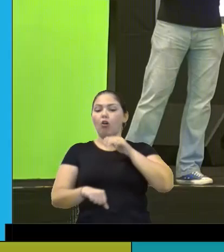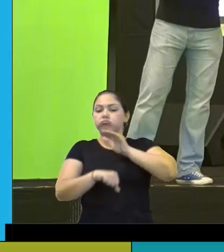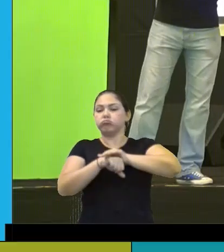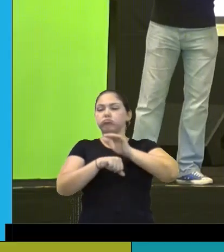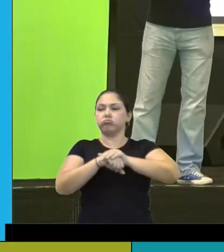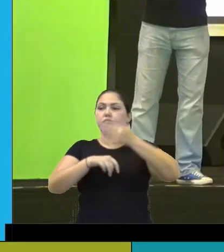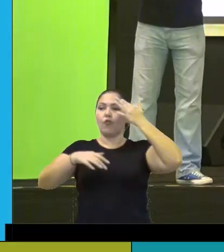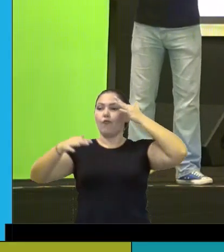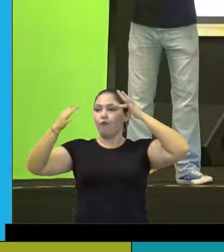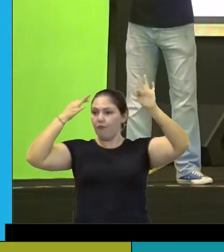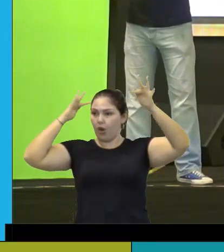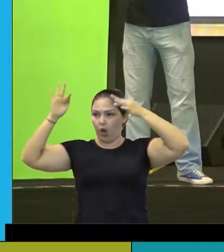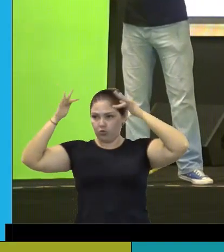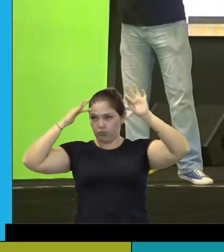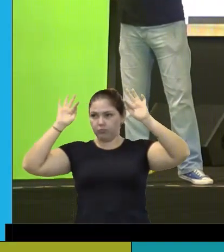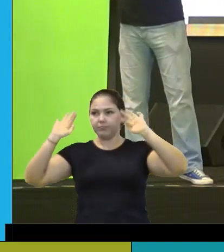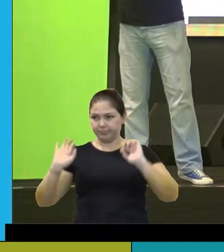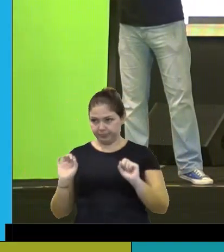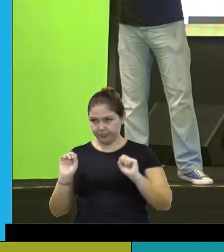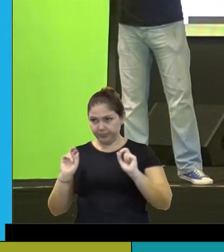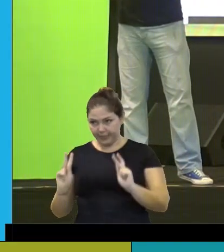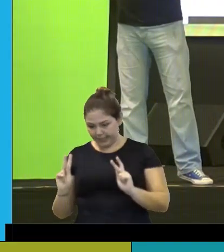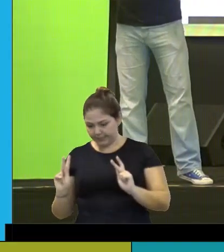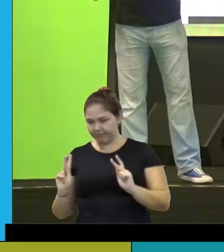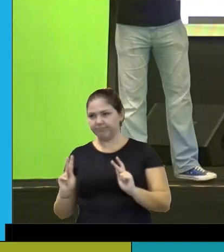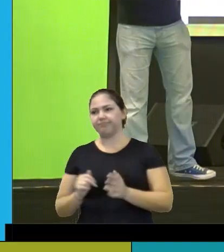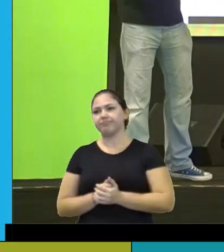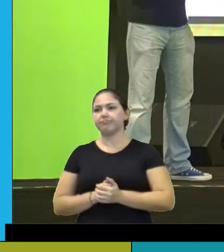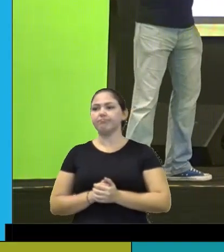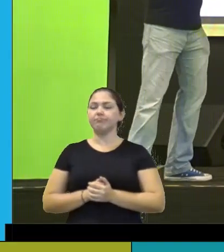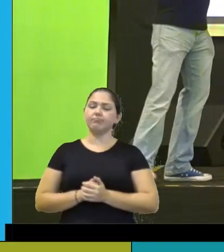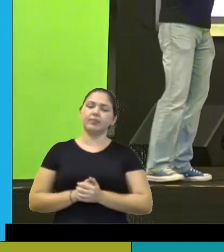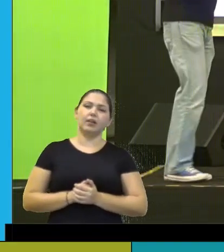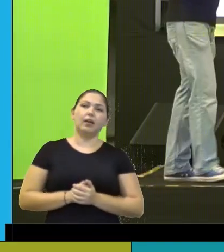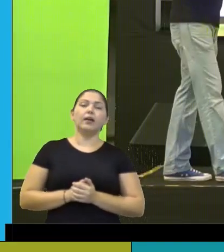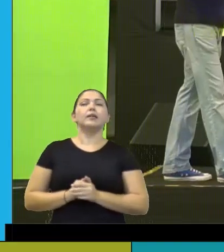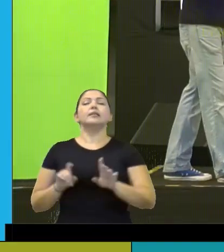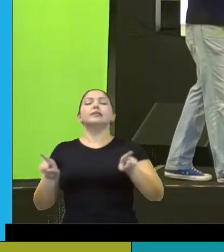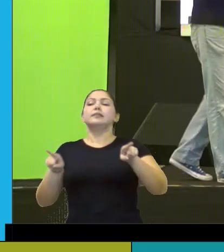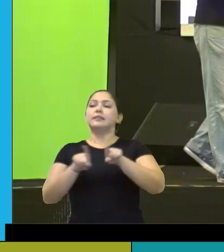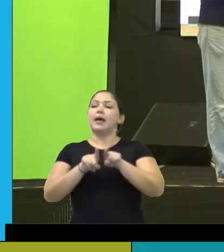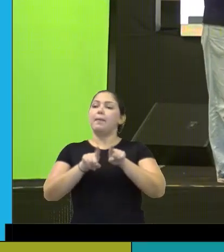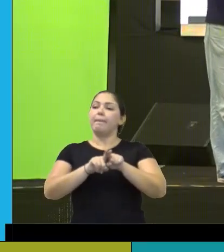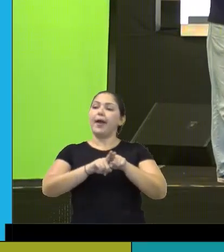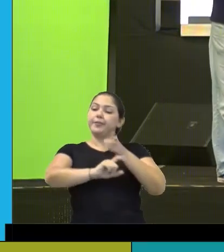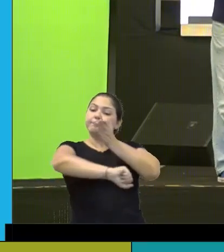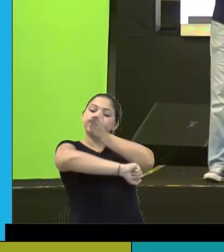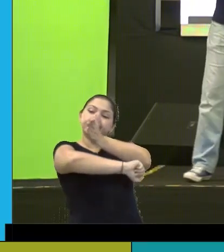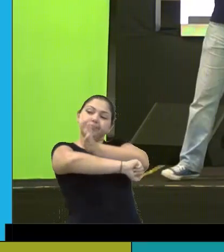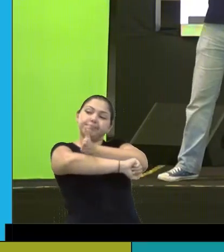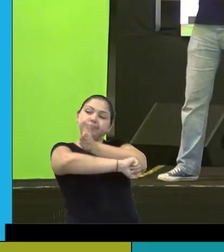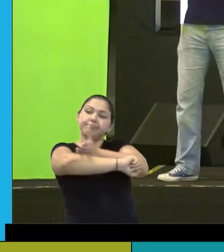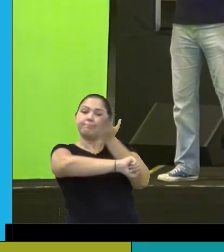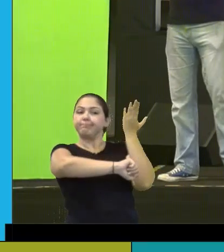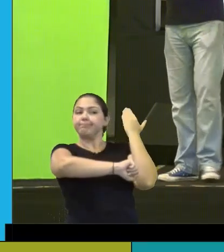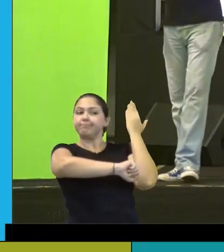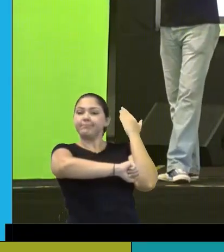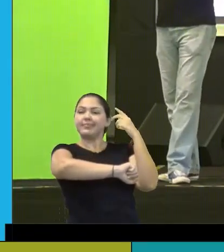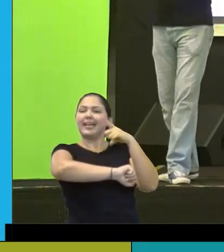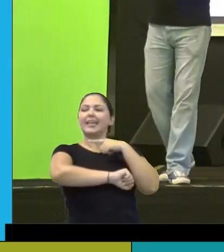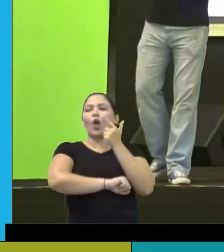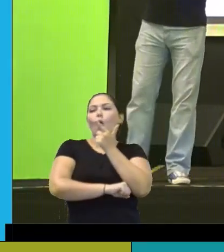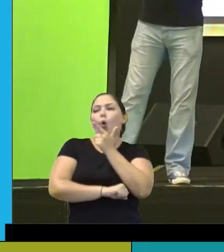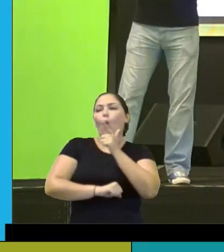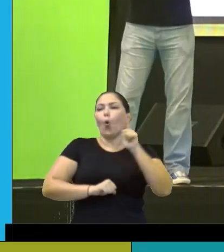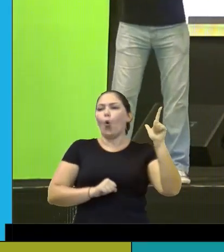utópico, mas ele não foi o único da antiguidade. Se você pegar na antiguidade, por exemplo, Aristóteles, nós vamos perceber